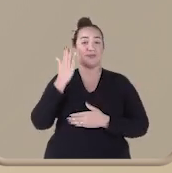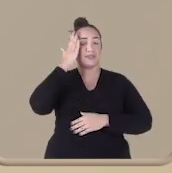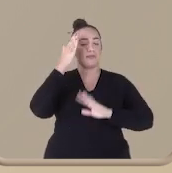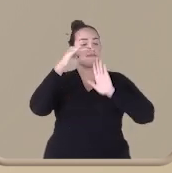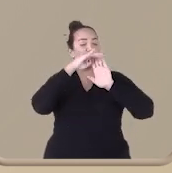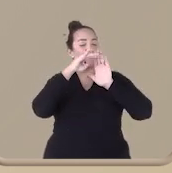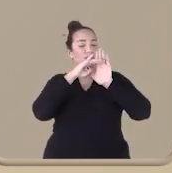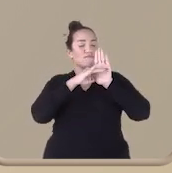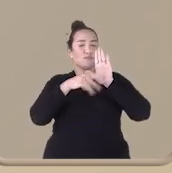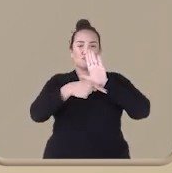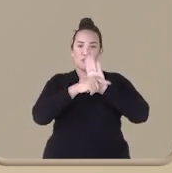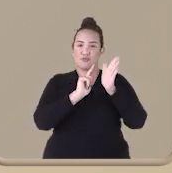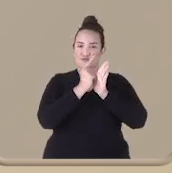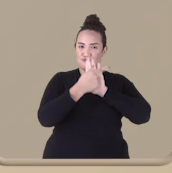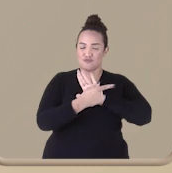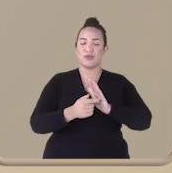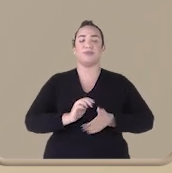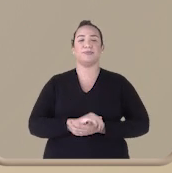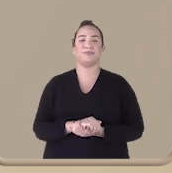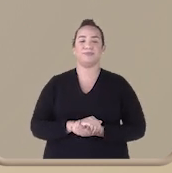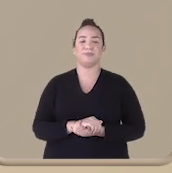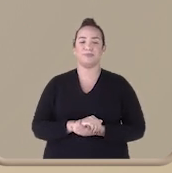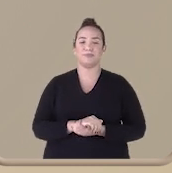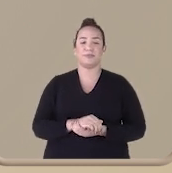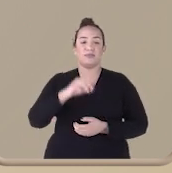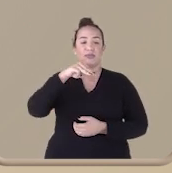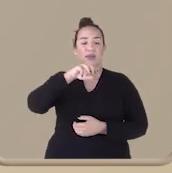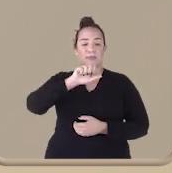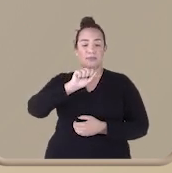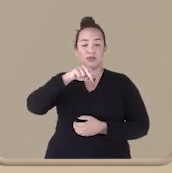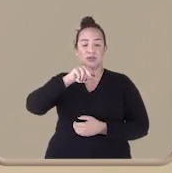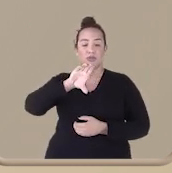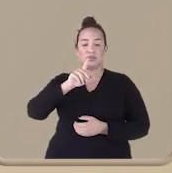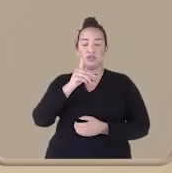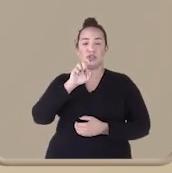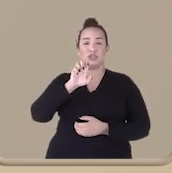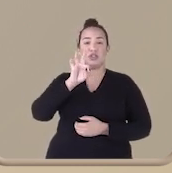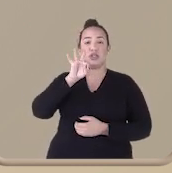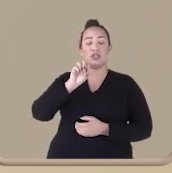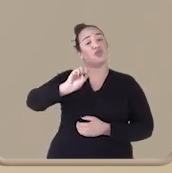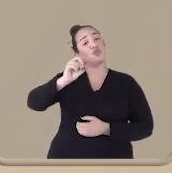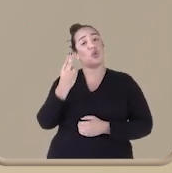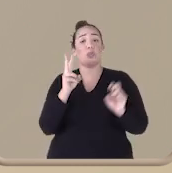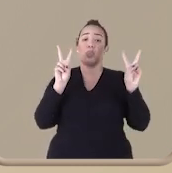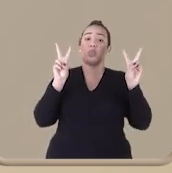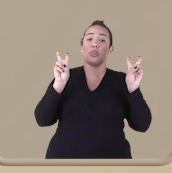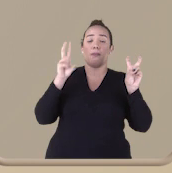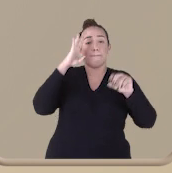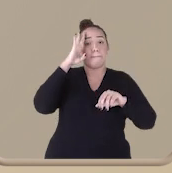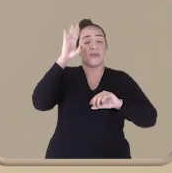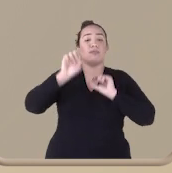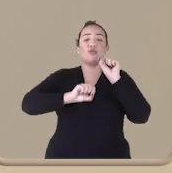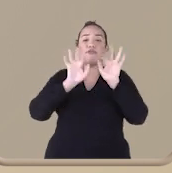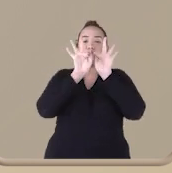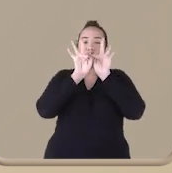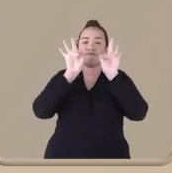as partes que constituem esse gênero. A manchete ou título principal costuma ser composta de